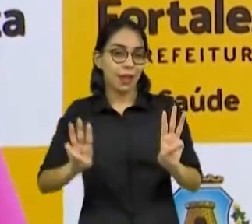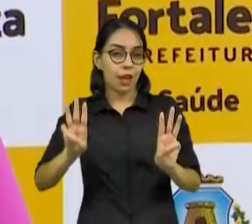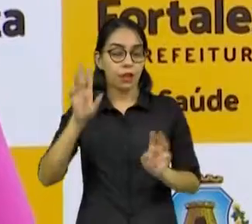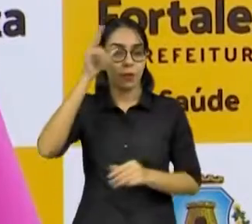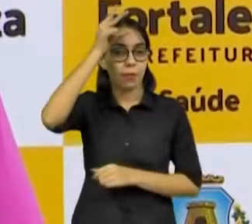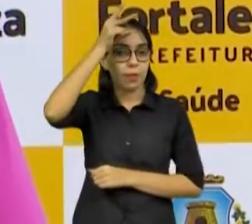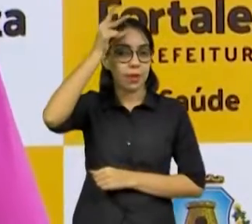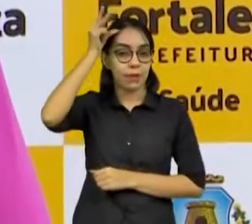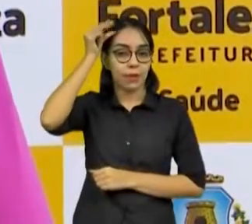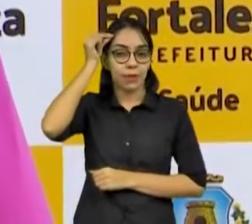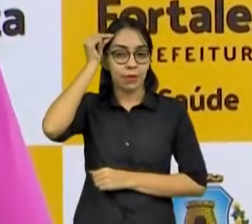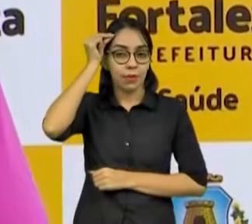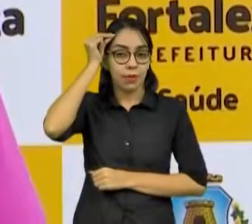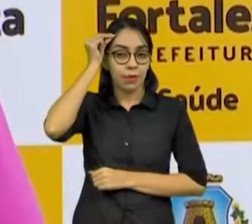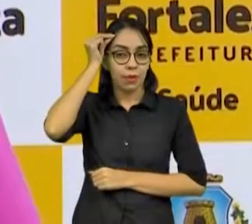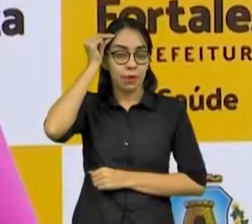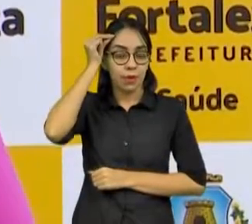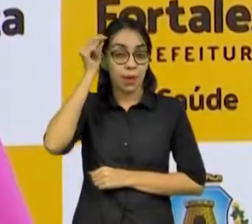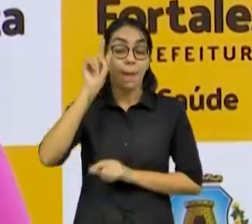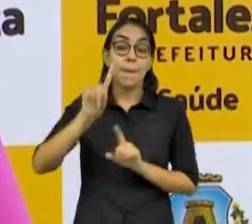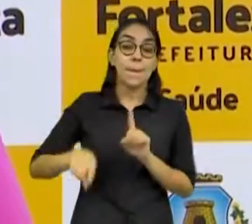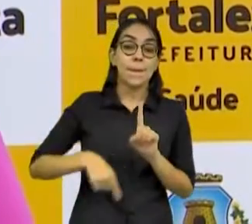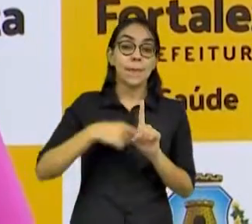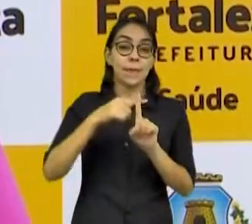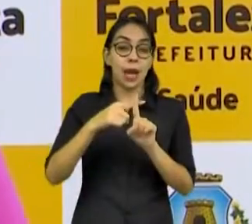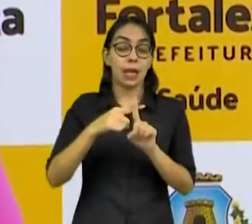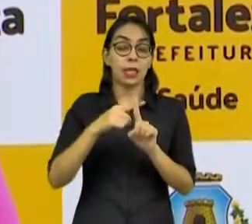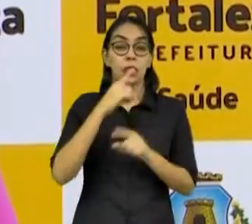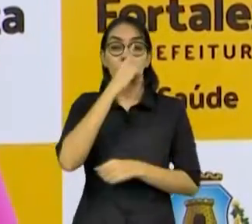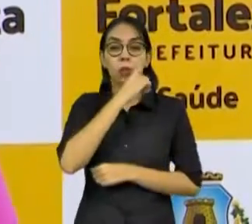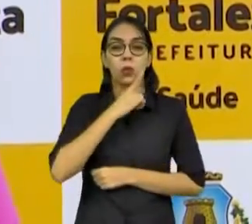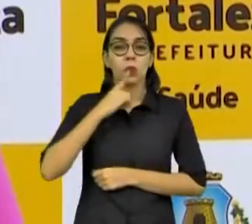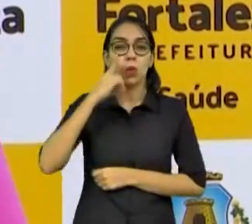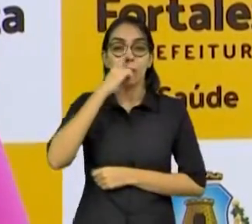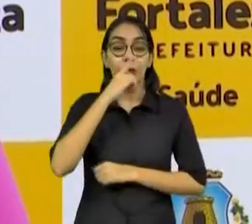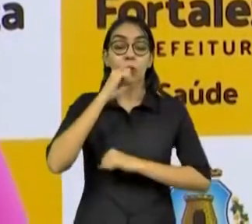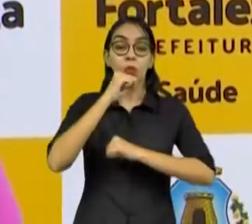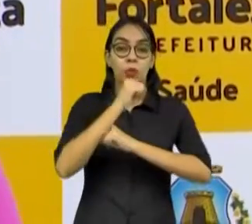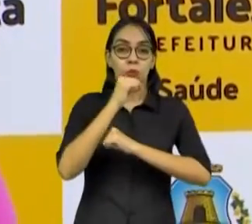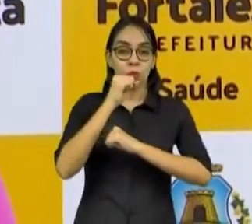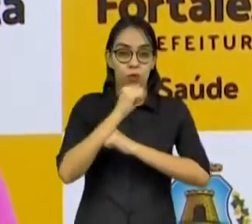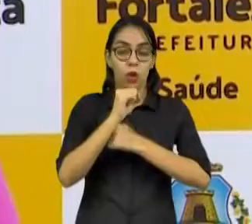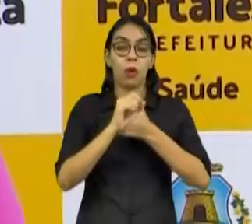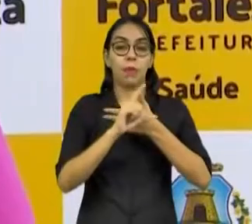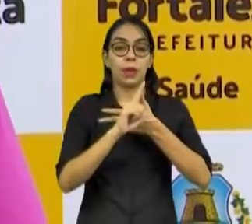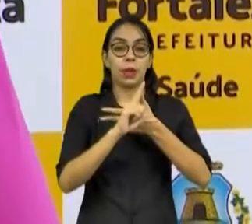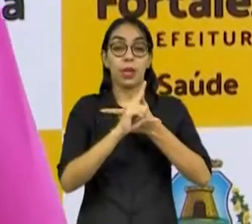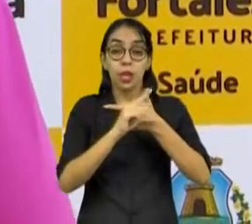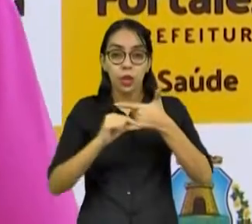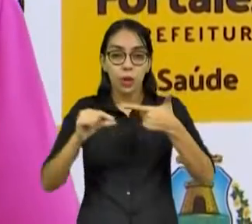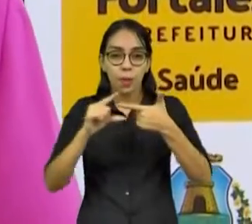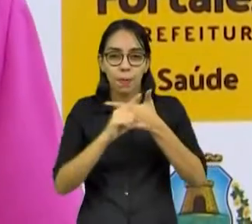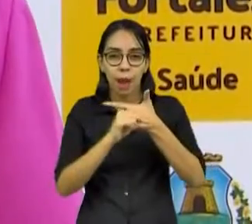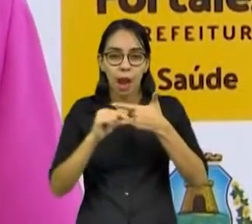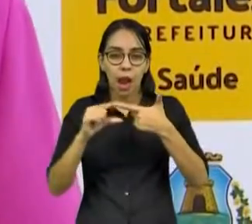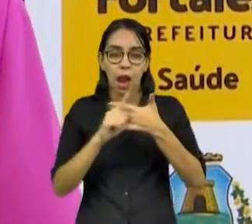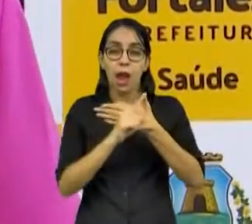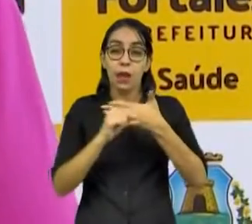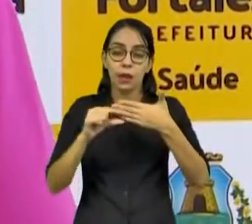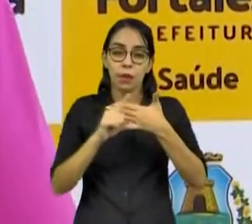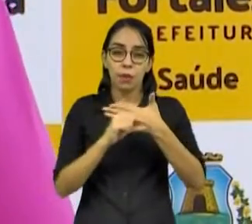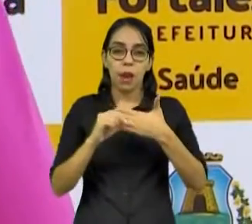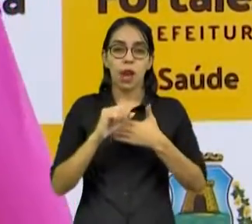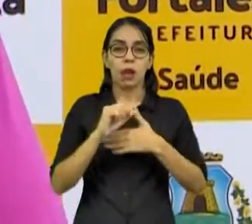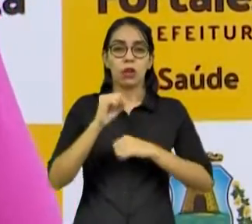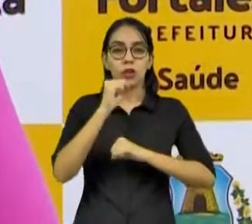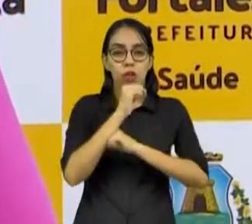desse 70 postos, de domingo a domingo nós temos 4 shoppings, Rio Mar Fortaleza, Rio Mar Kennedy, Iguatemi, o Shopping